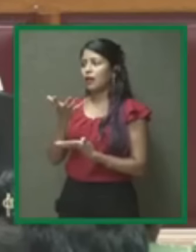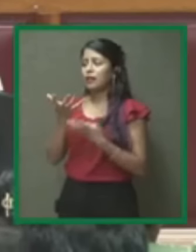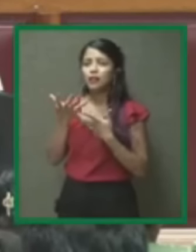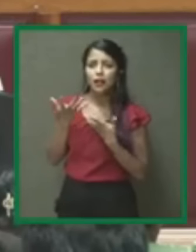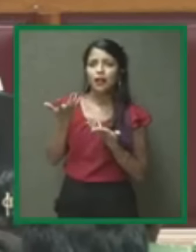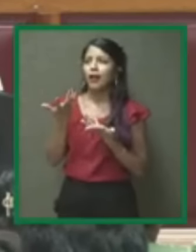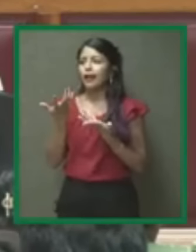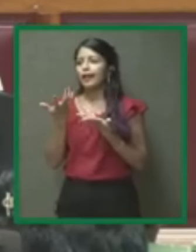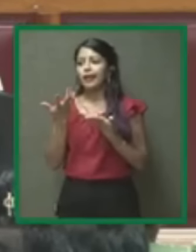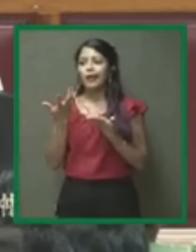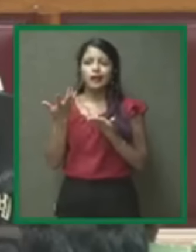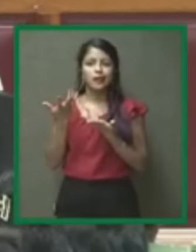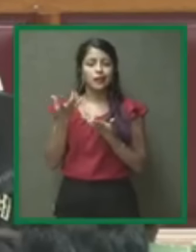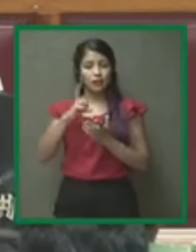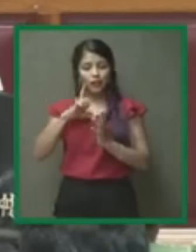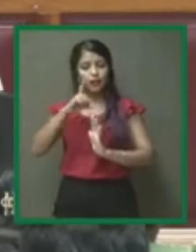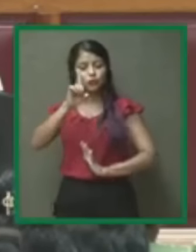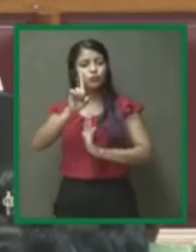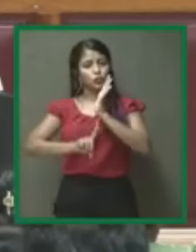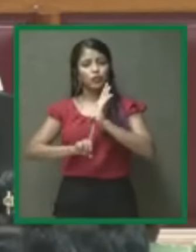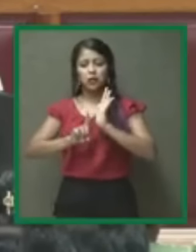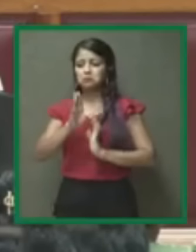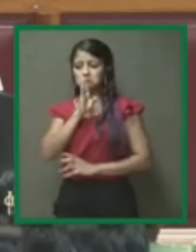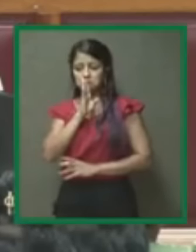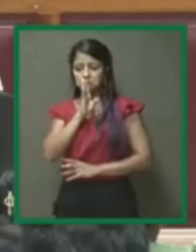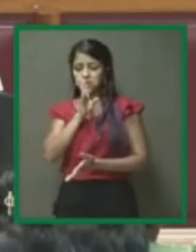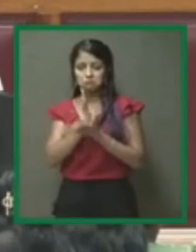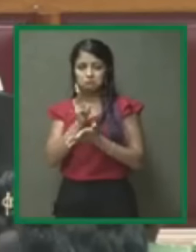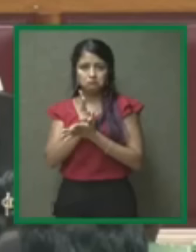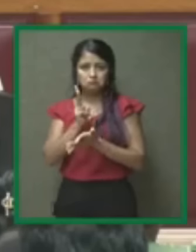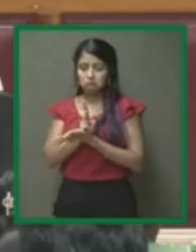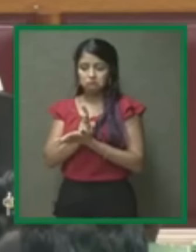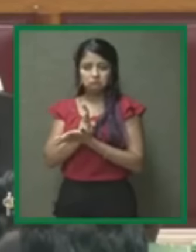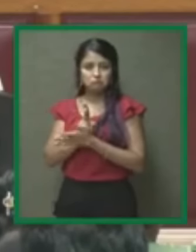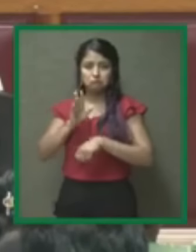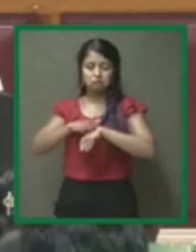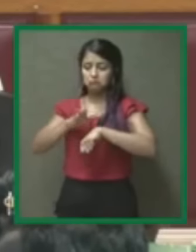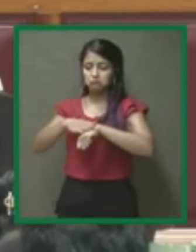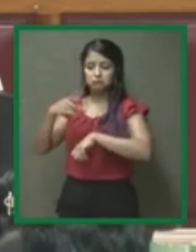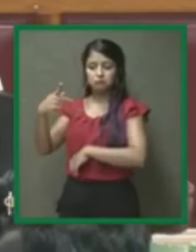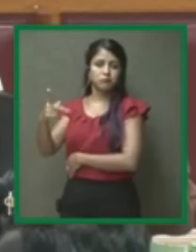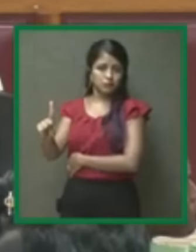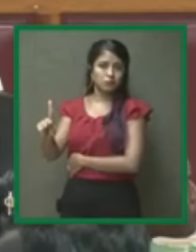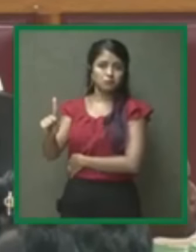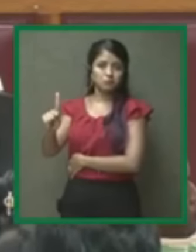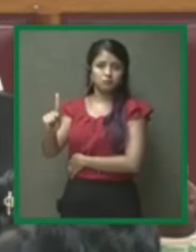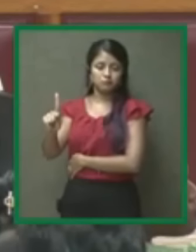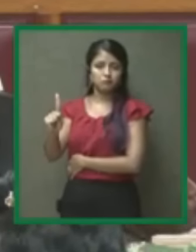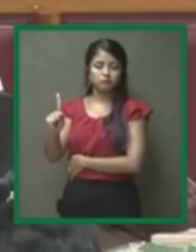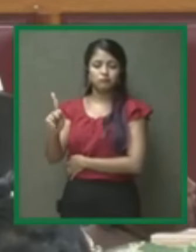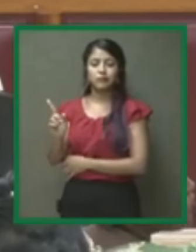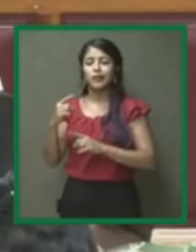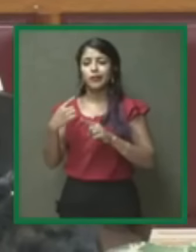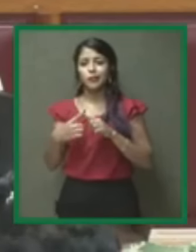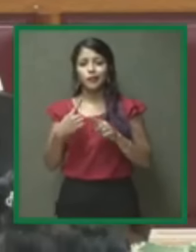fazer exercer o seu direito constitucional ao silêncio, que ele mesmo o faça dessa forma, uma vez